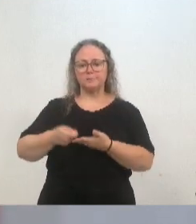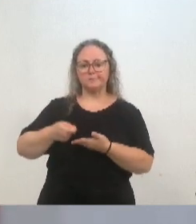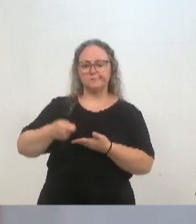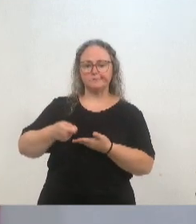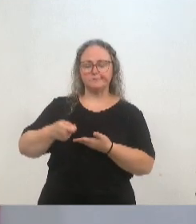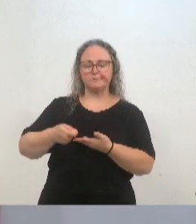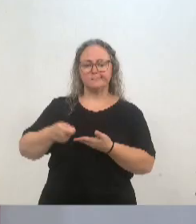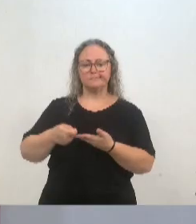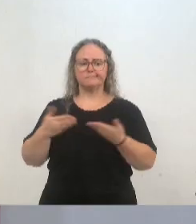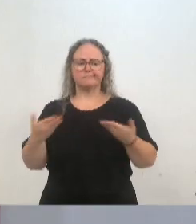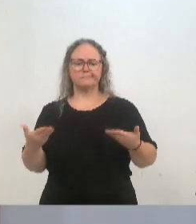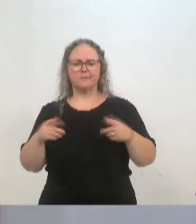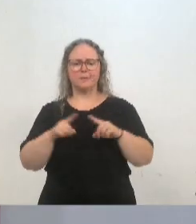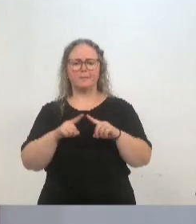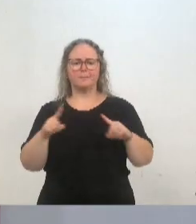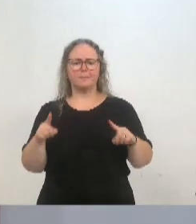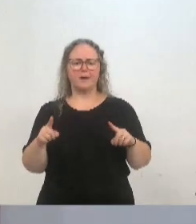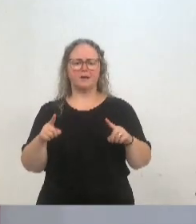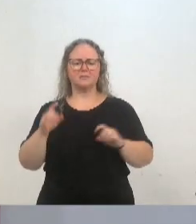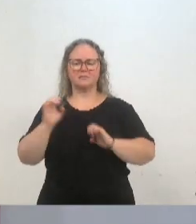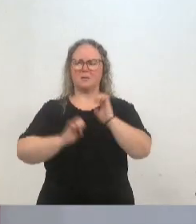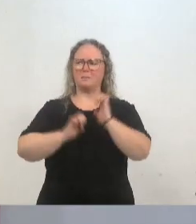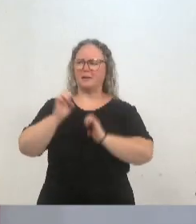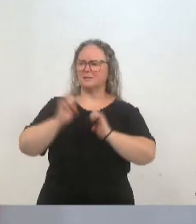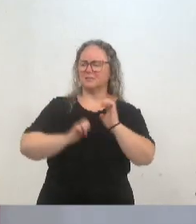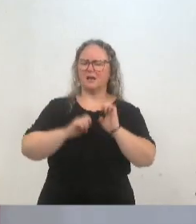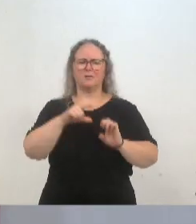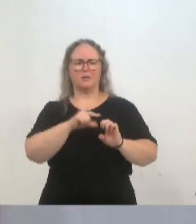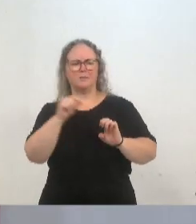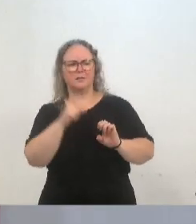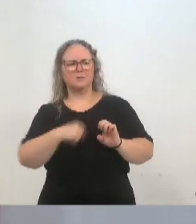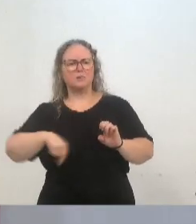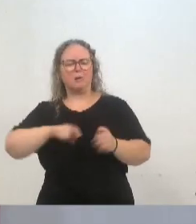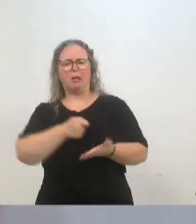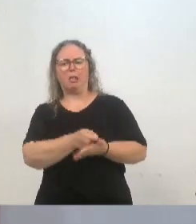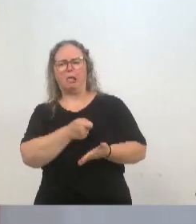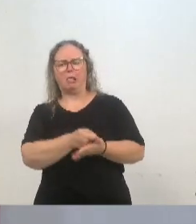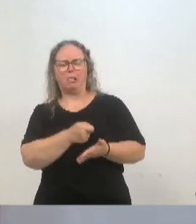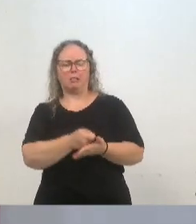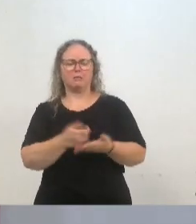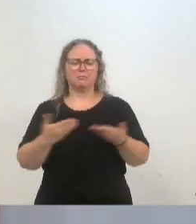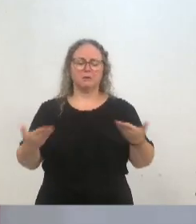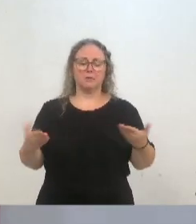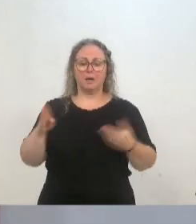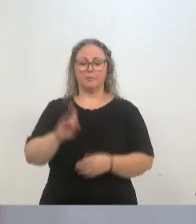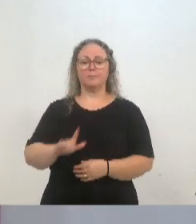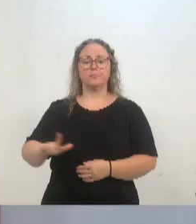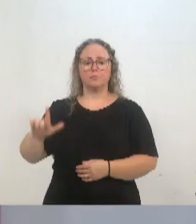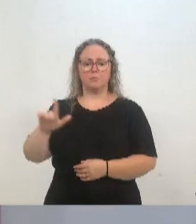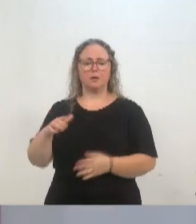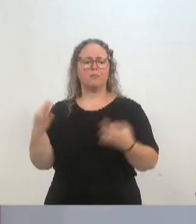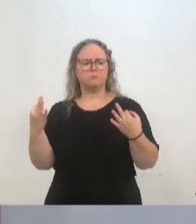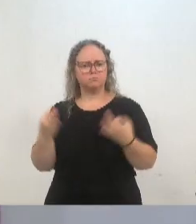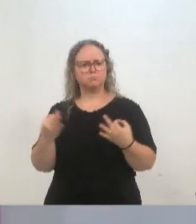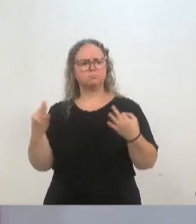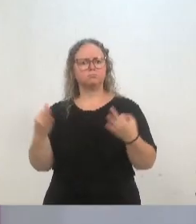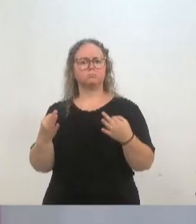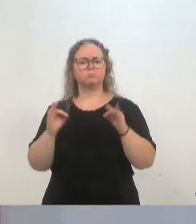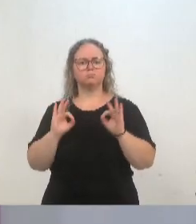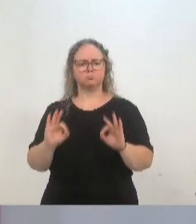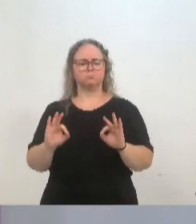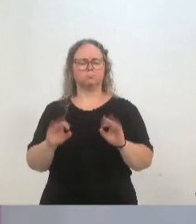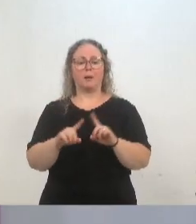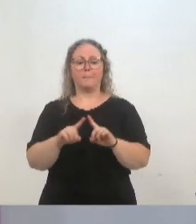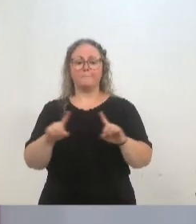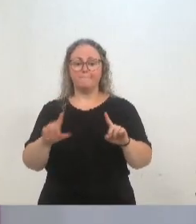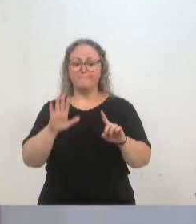do necessário, dos nossos empresários e empreendedores. Eu vejo que Blumenau é uma cidade de excelência em muitos aspectos, porém,